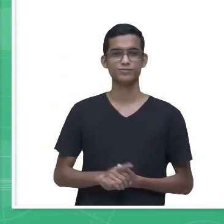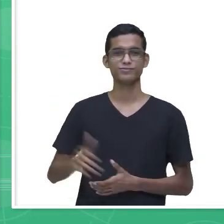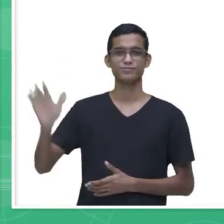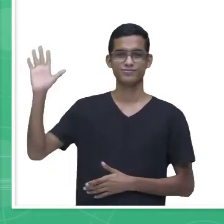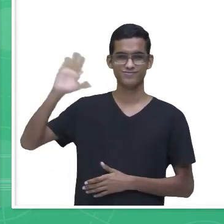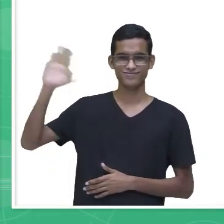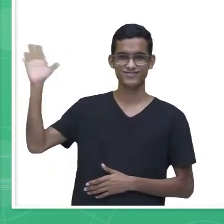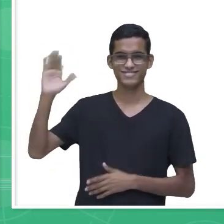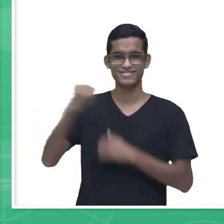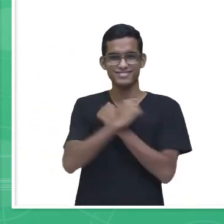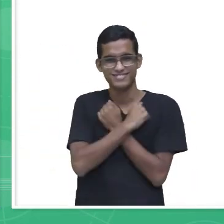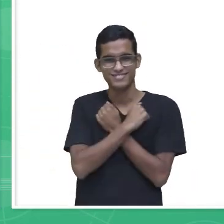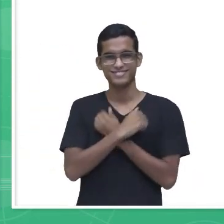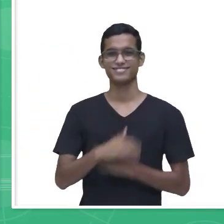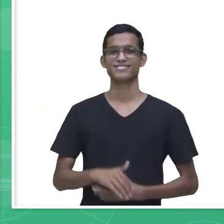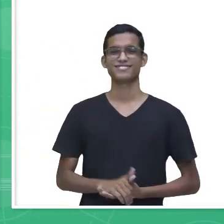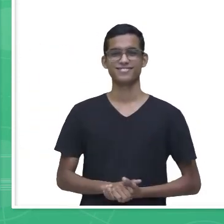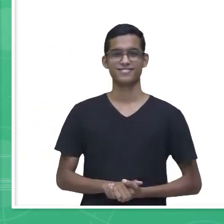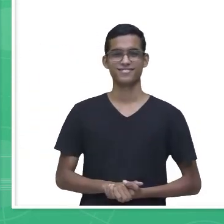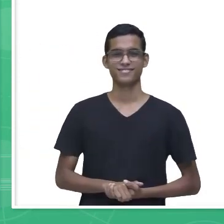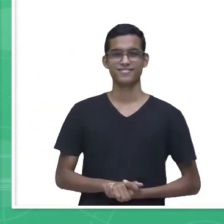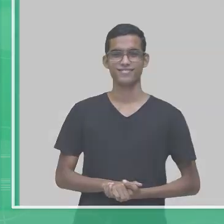ok? Abraço a todos!